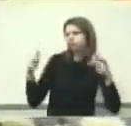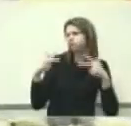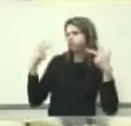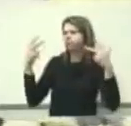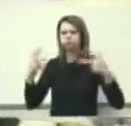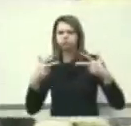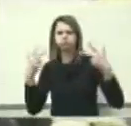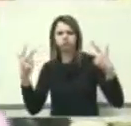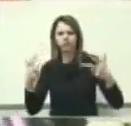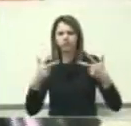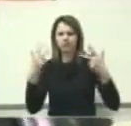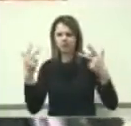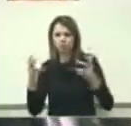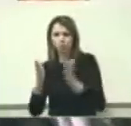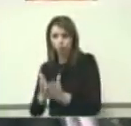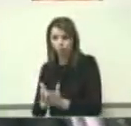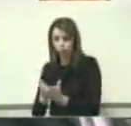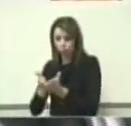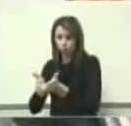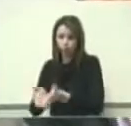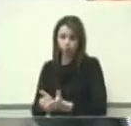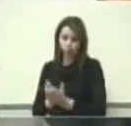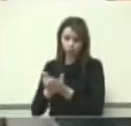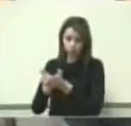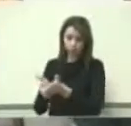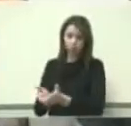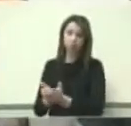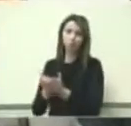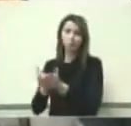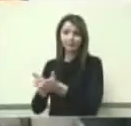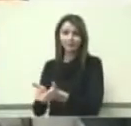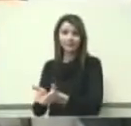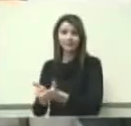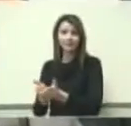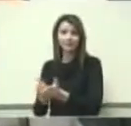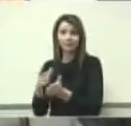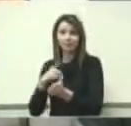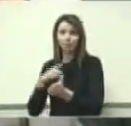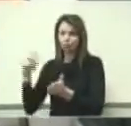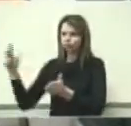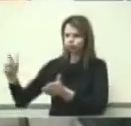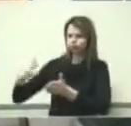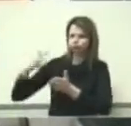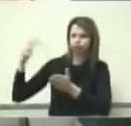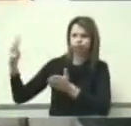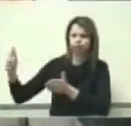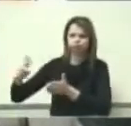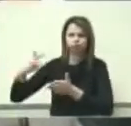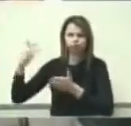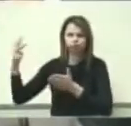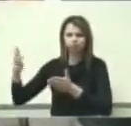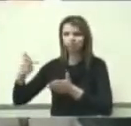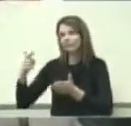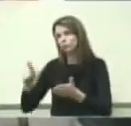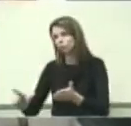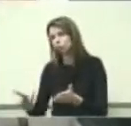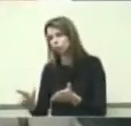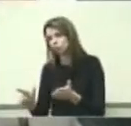eles estavam atravessando o mar surgiu a tempestade de Vento novamente